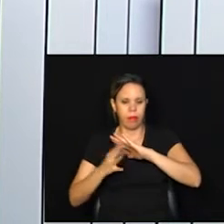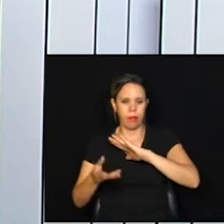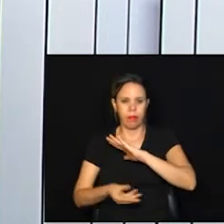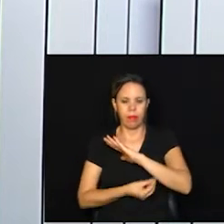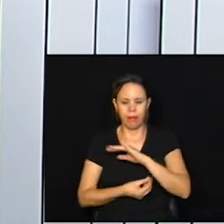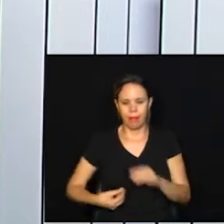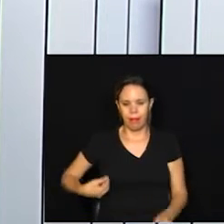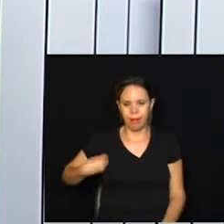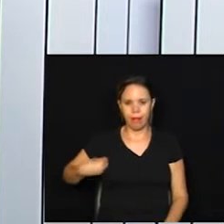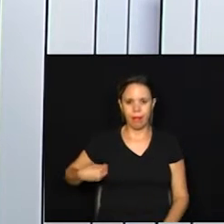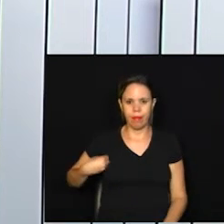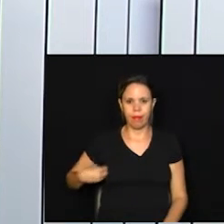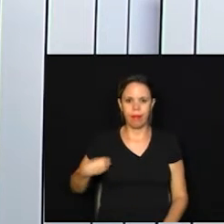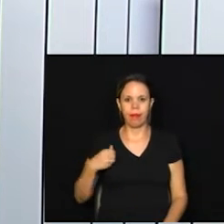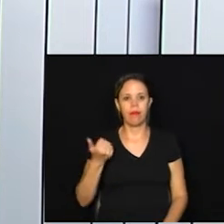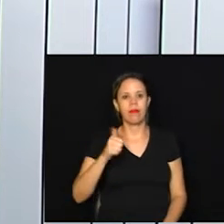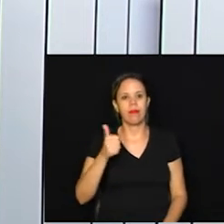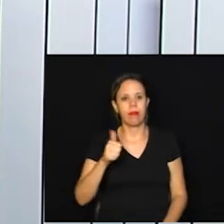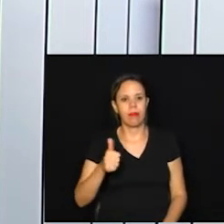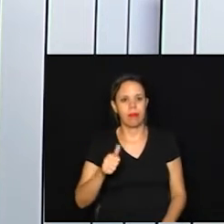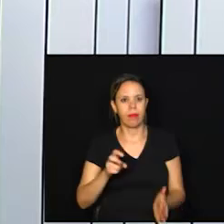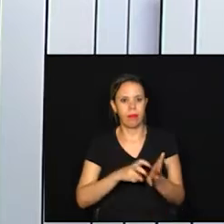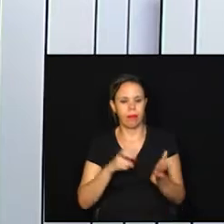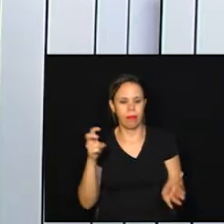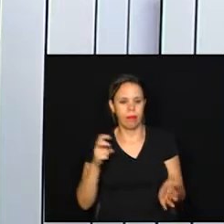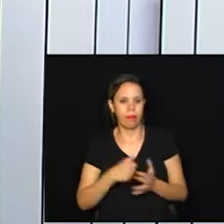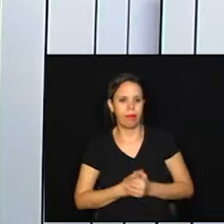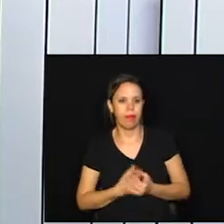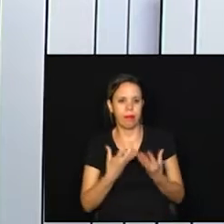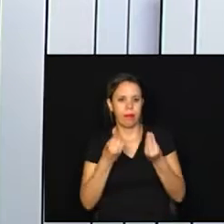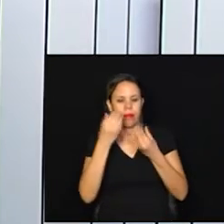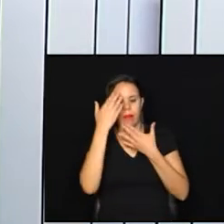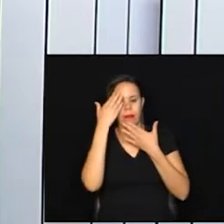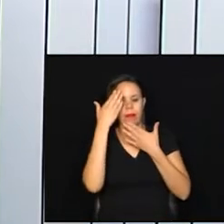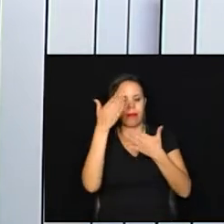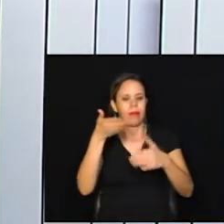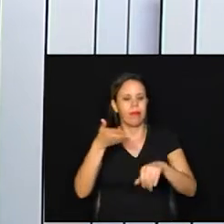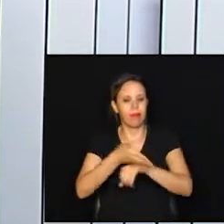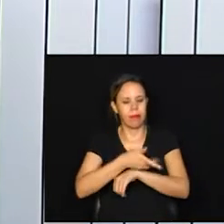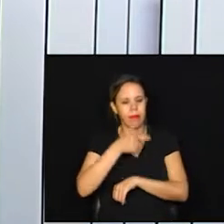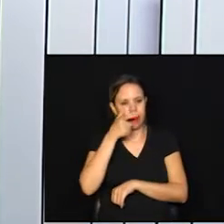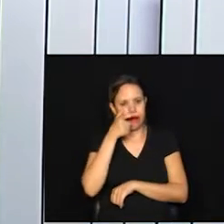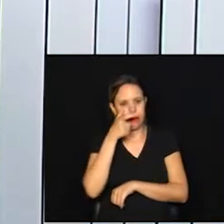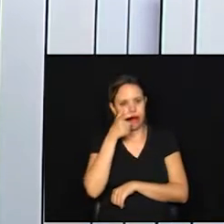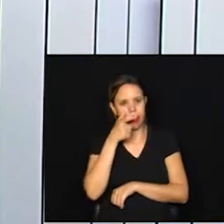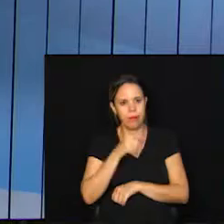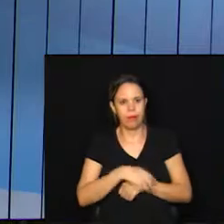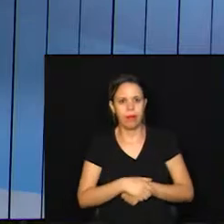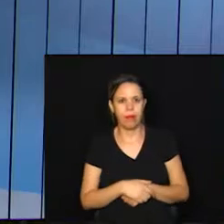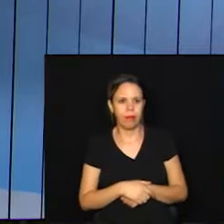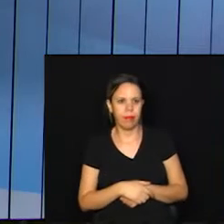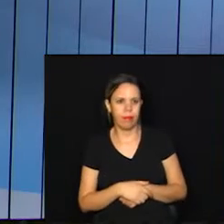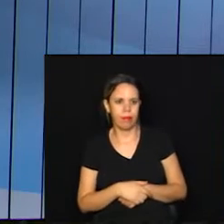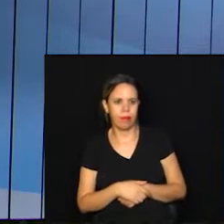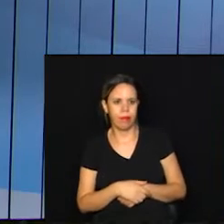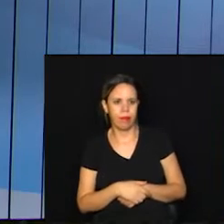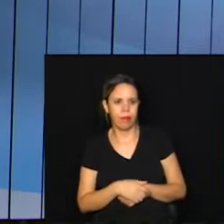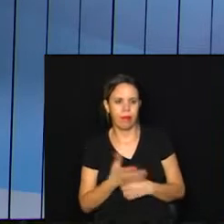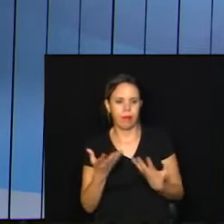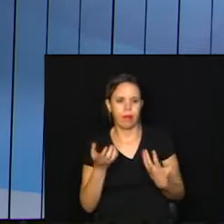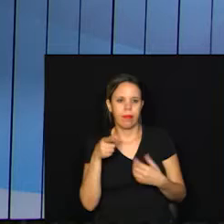Total ao vivo, 11 horas da manhã. Muito obrigado pela sua companhia. E eu quero a